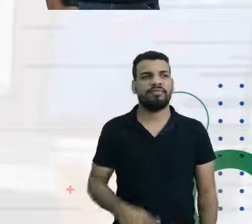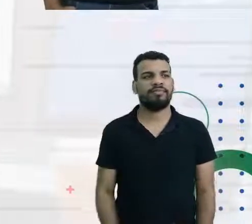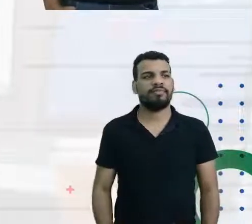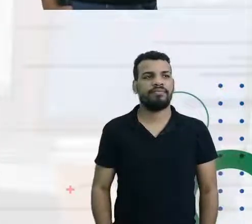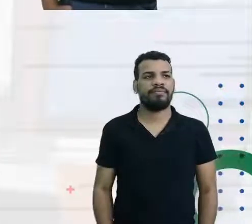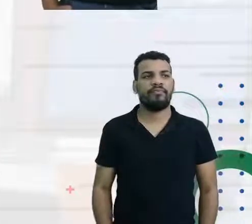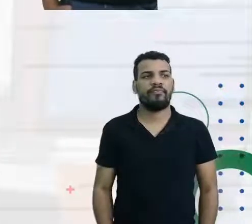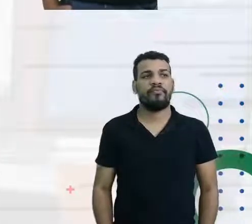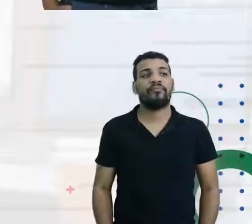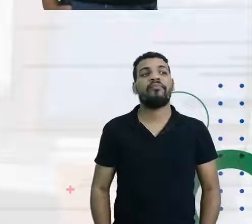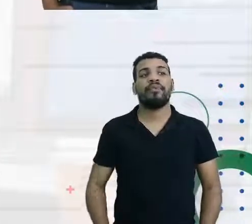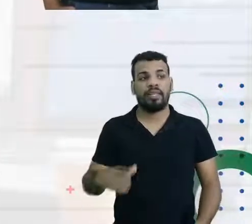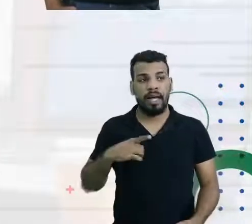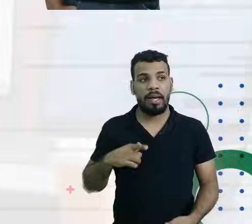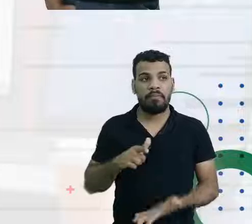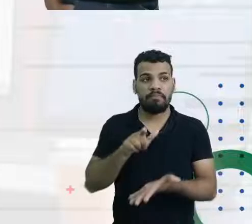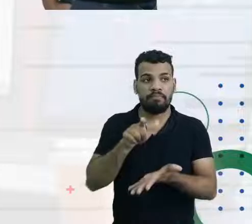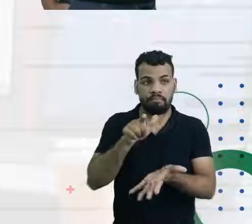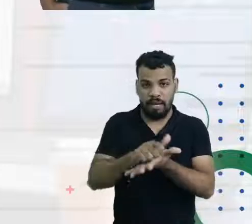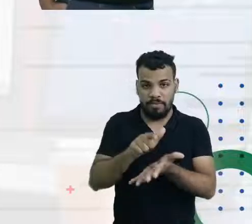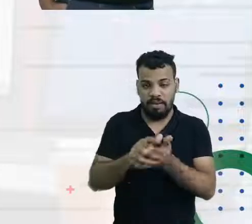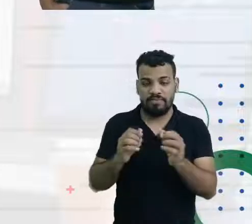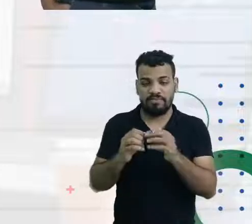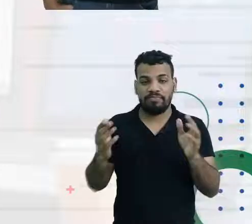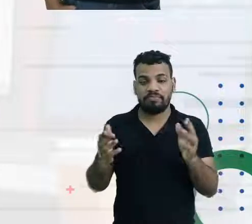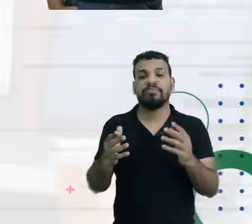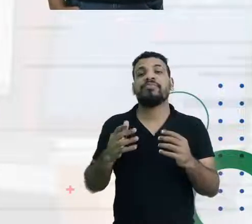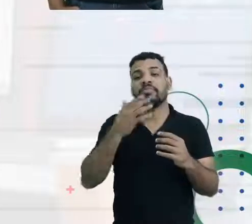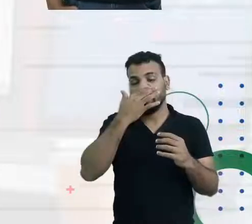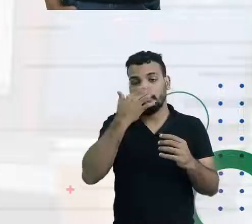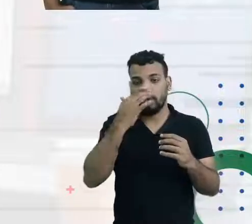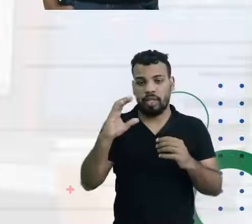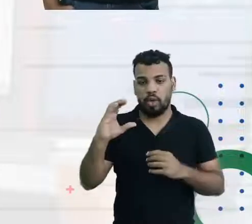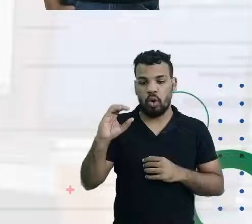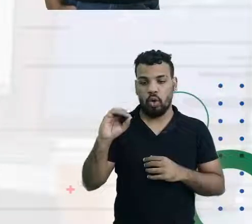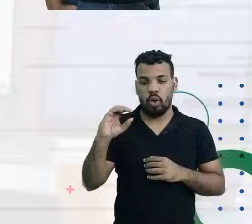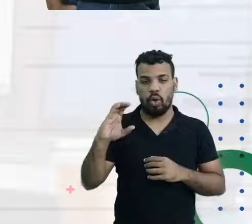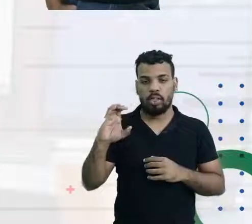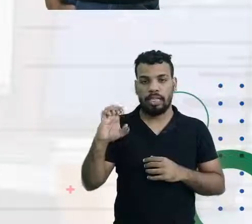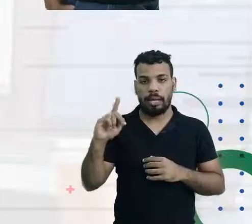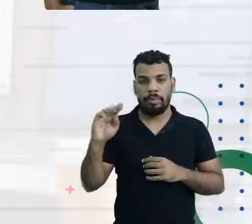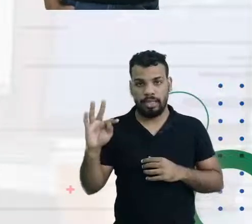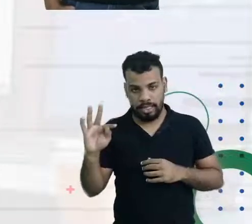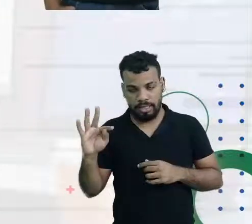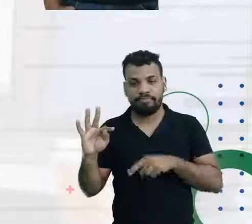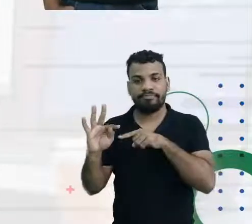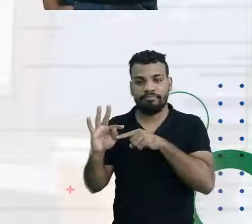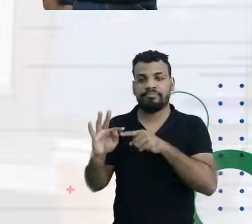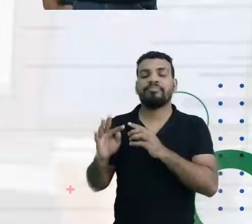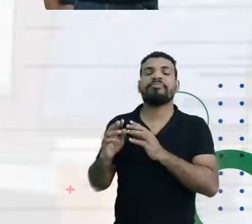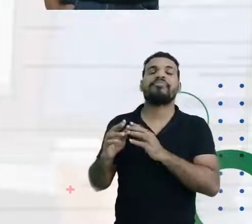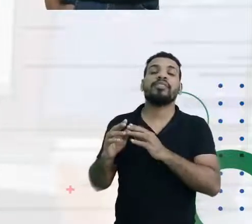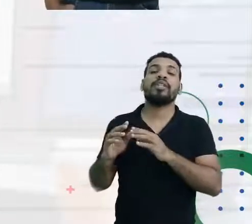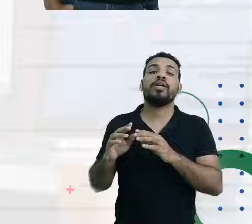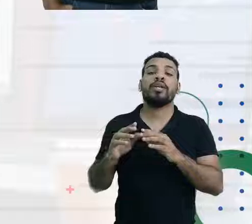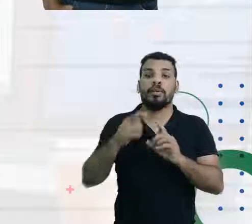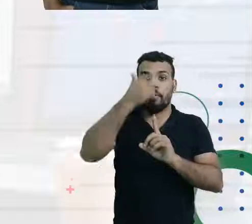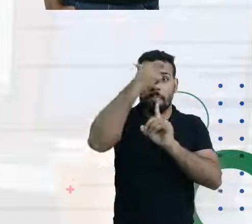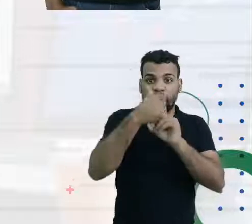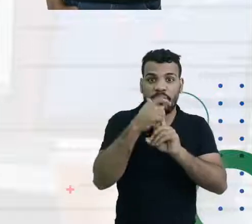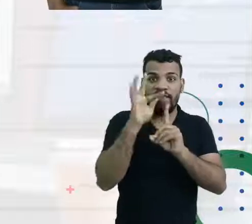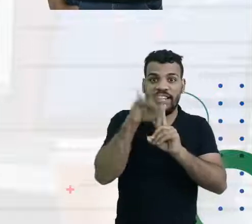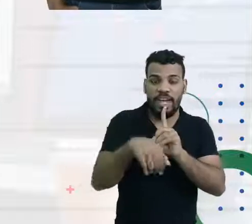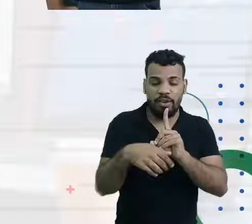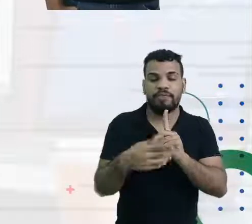A essência está lá. Eu consigo ver a essência do concept art e do personagem final, mas não necessariamente é ele que